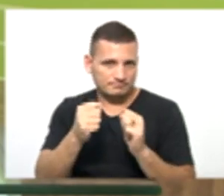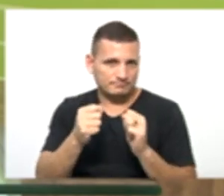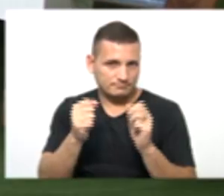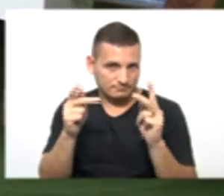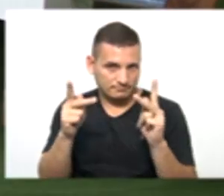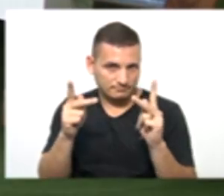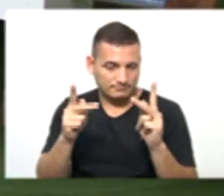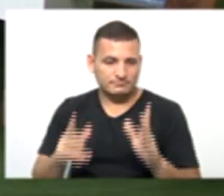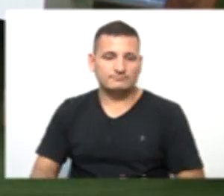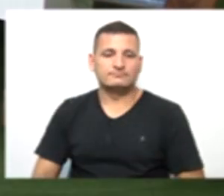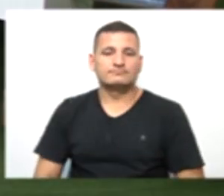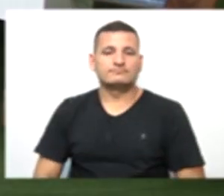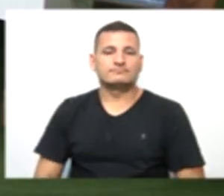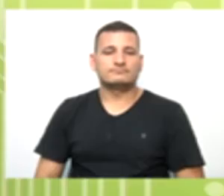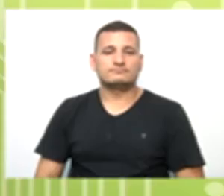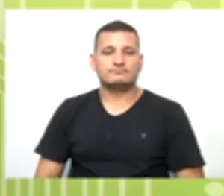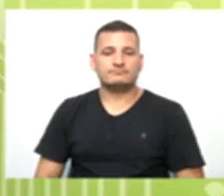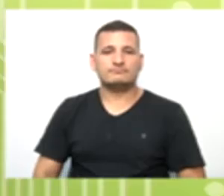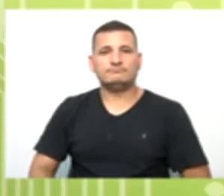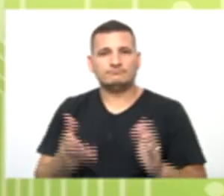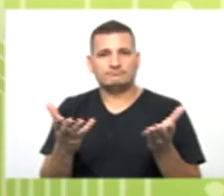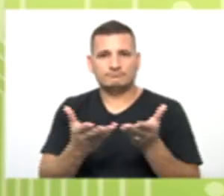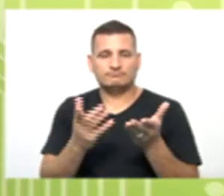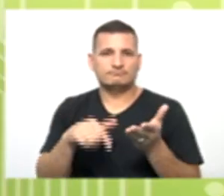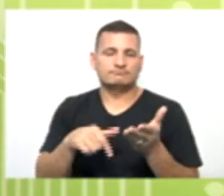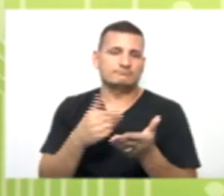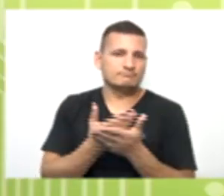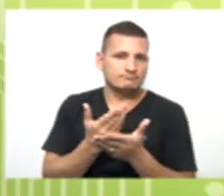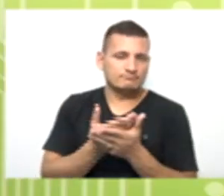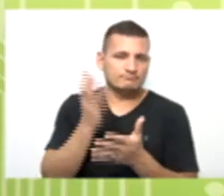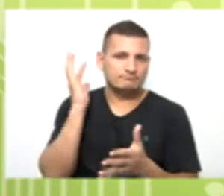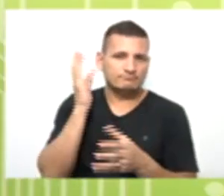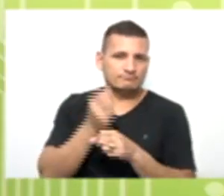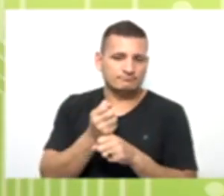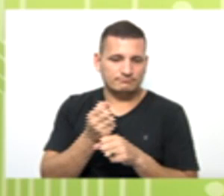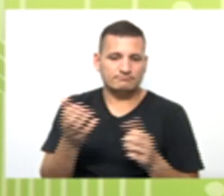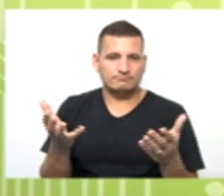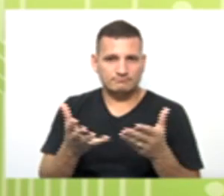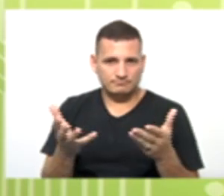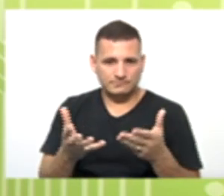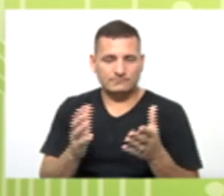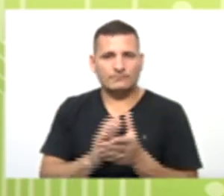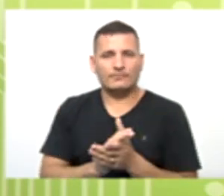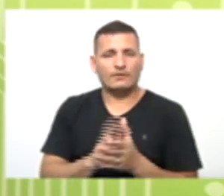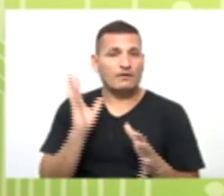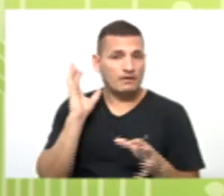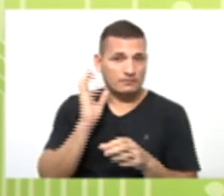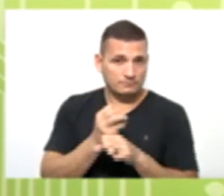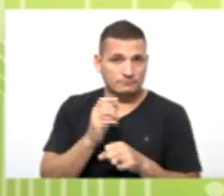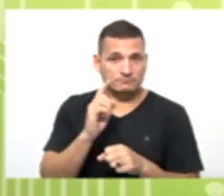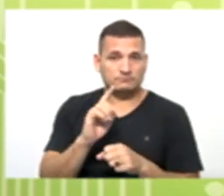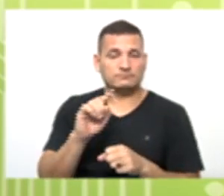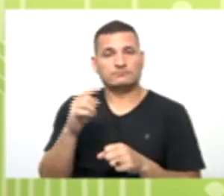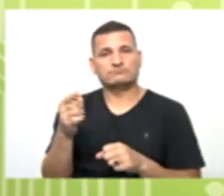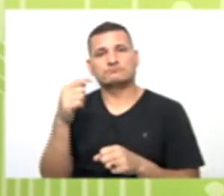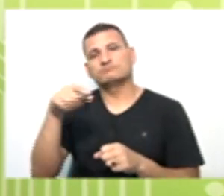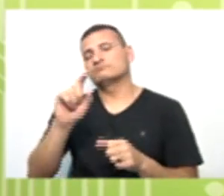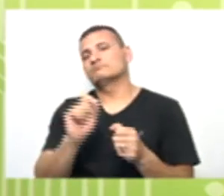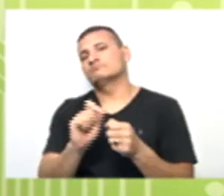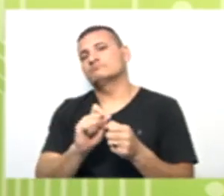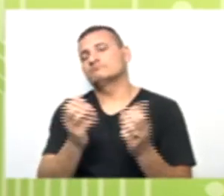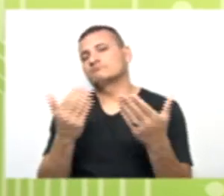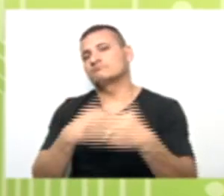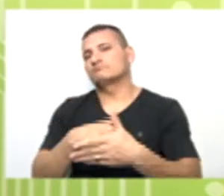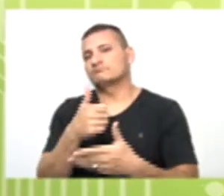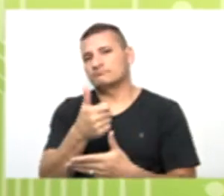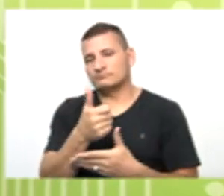aula, professora? Vamos à aula. Essa é a nossa aula de revisão, né? E também, logo após a revisão, vocês farão a avaliação. E